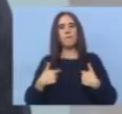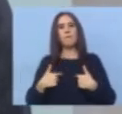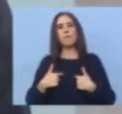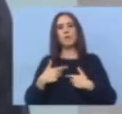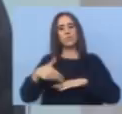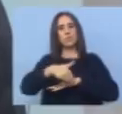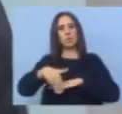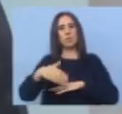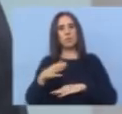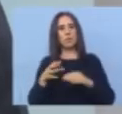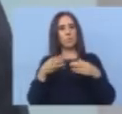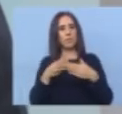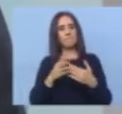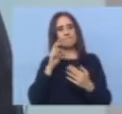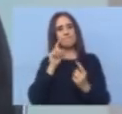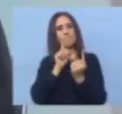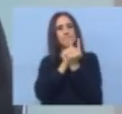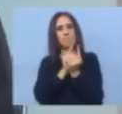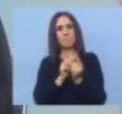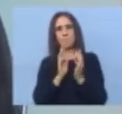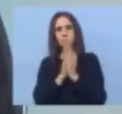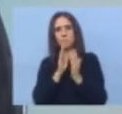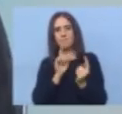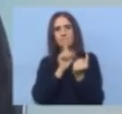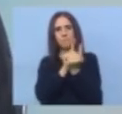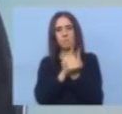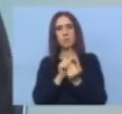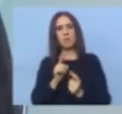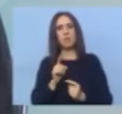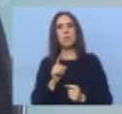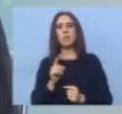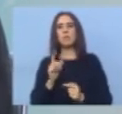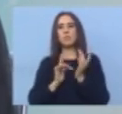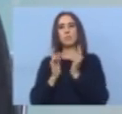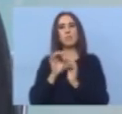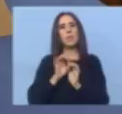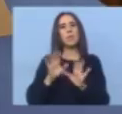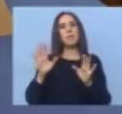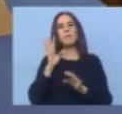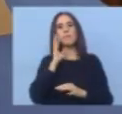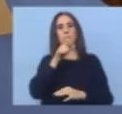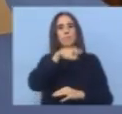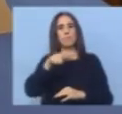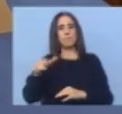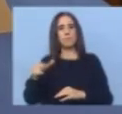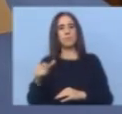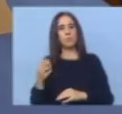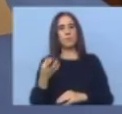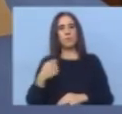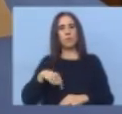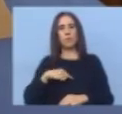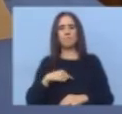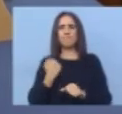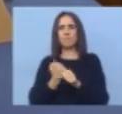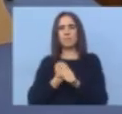irmos ao encontro da comunidade, ao encontro da paróquia, de procurar levar Jesus a essas pessoas. E, portanto, fazemos, para nós, que é assim a